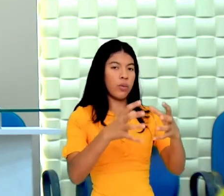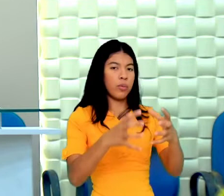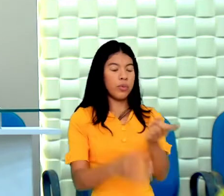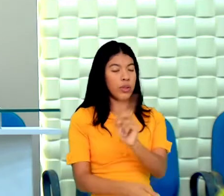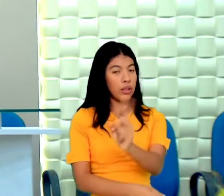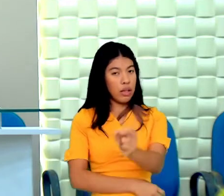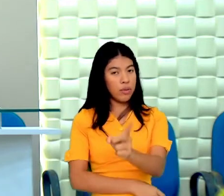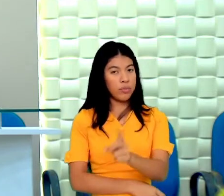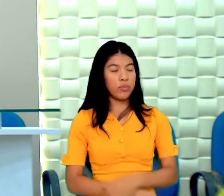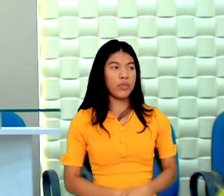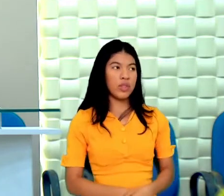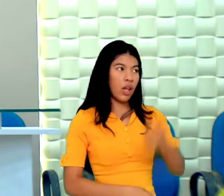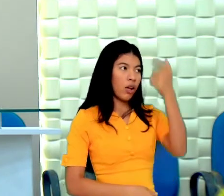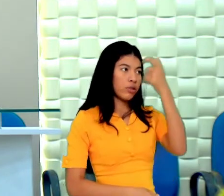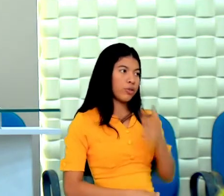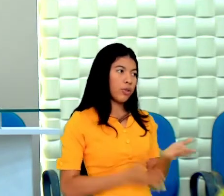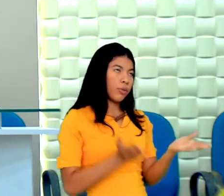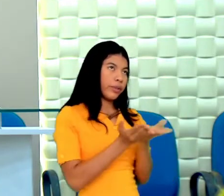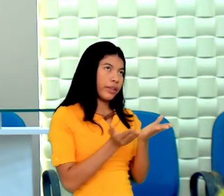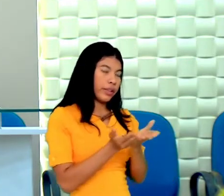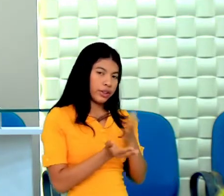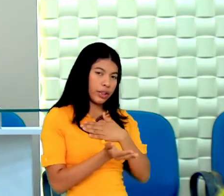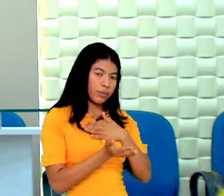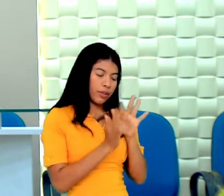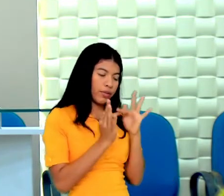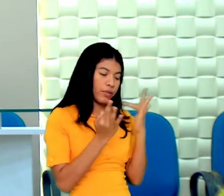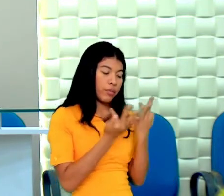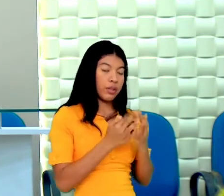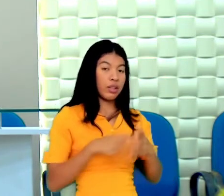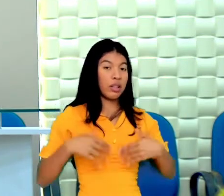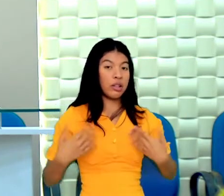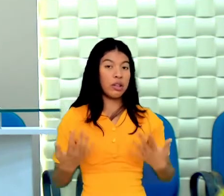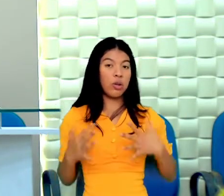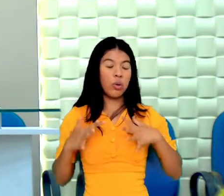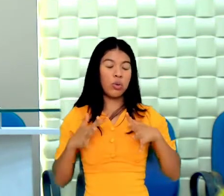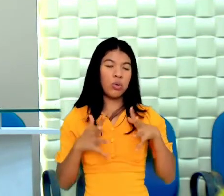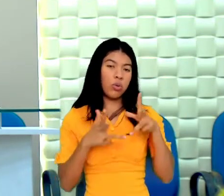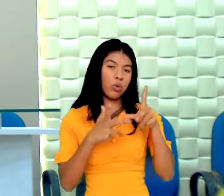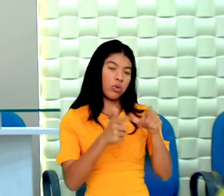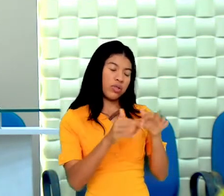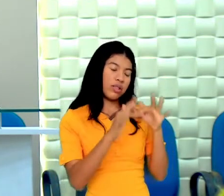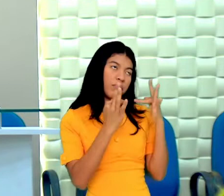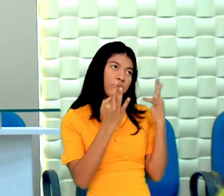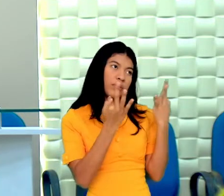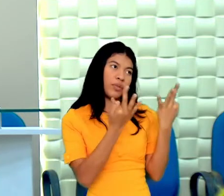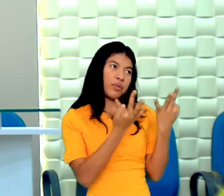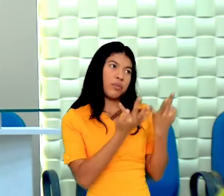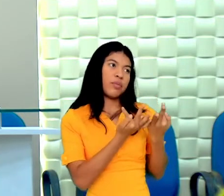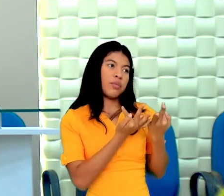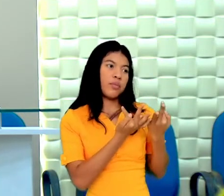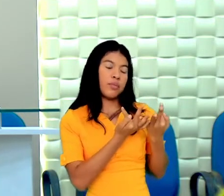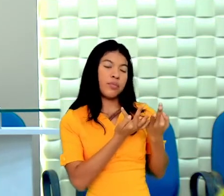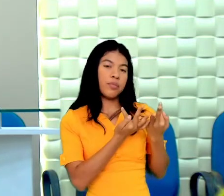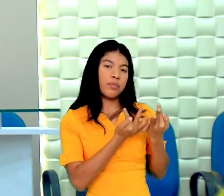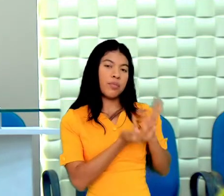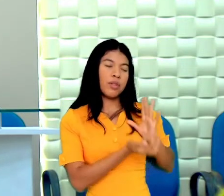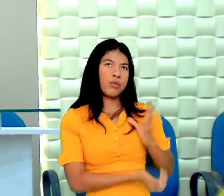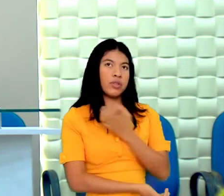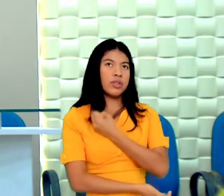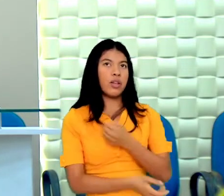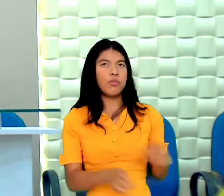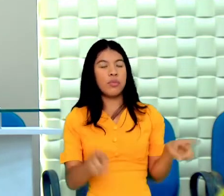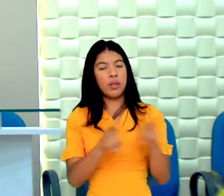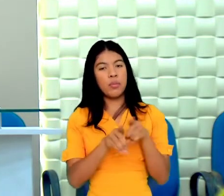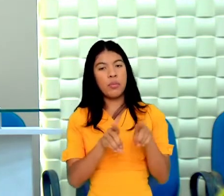Eu sou crente na minha casa, então todo mundo da minha casa, mesmo que não receba Jesus, vai ser